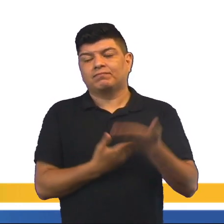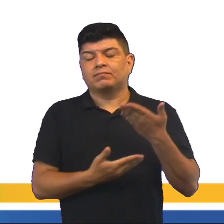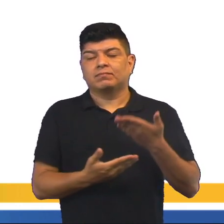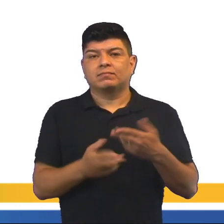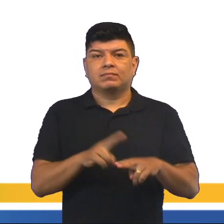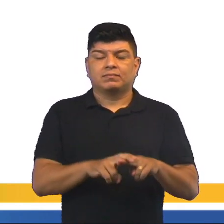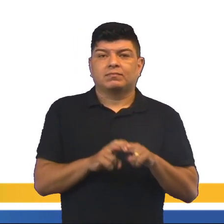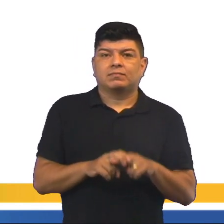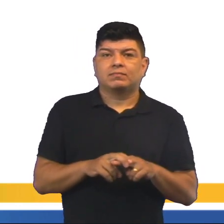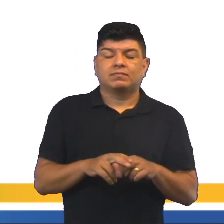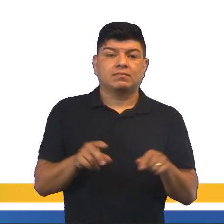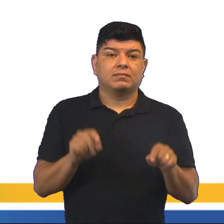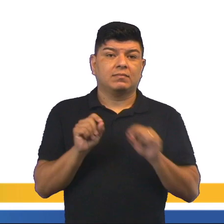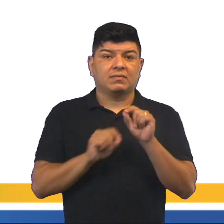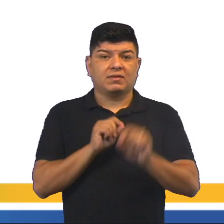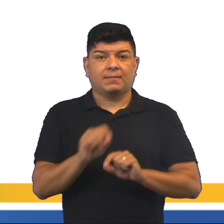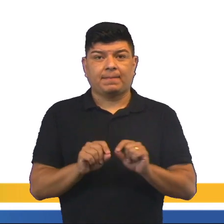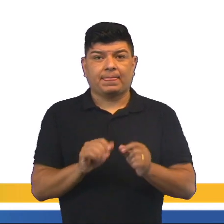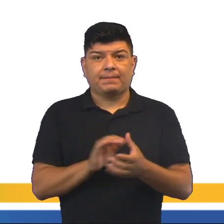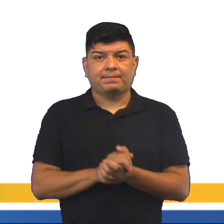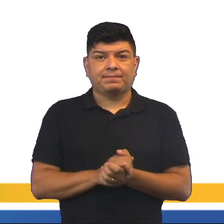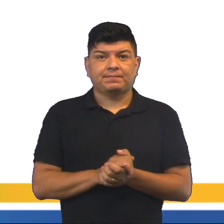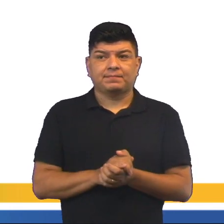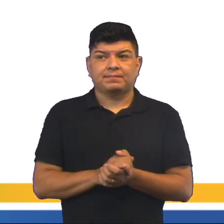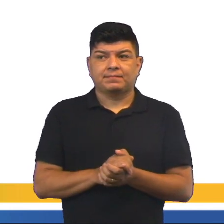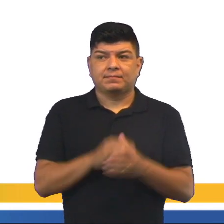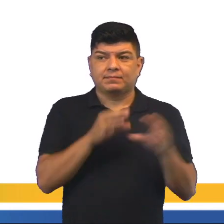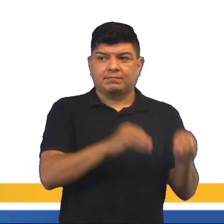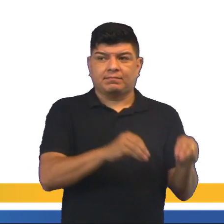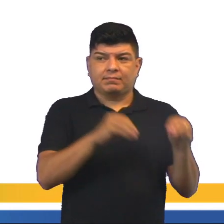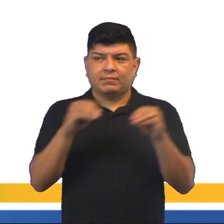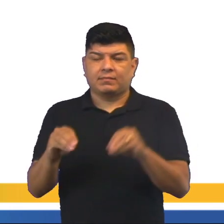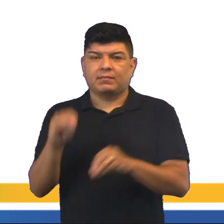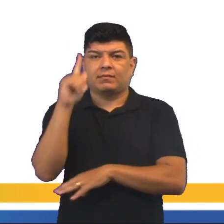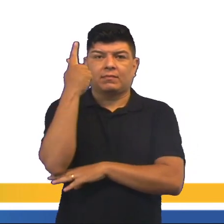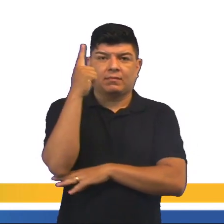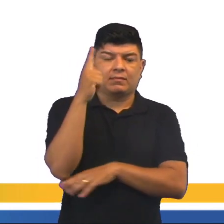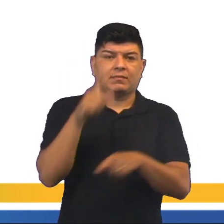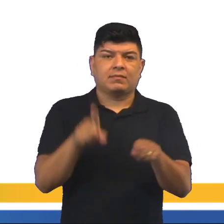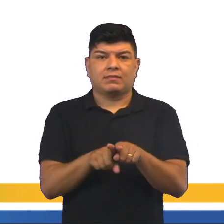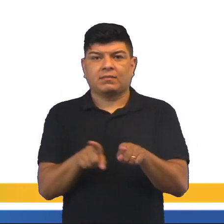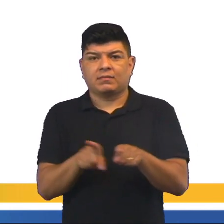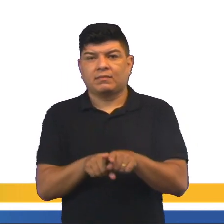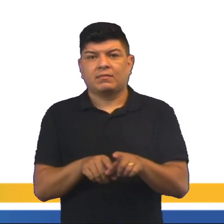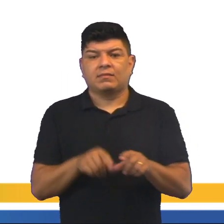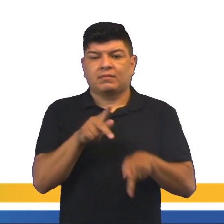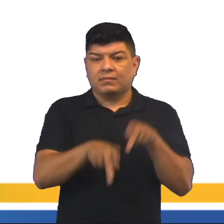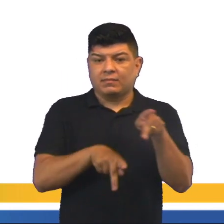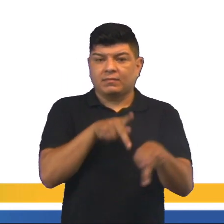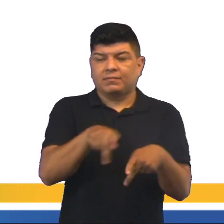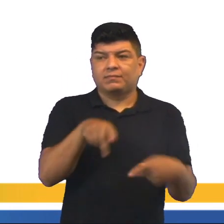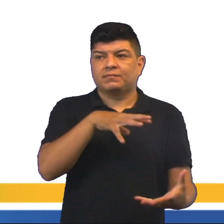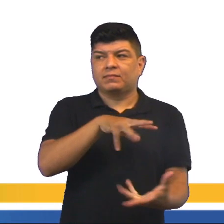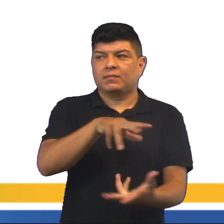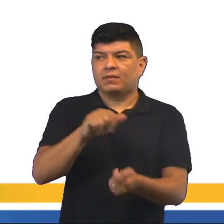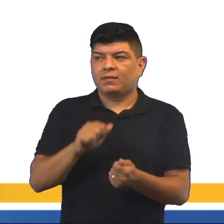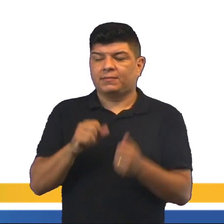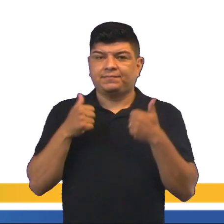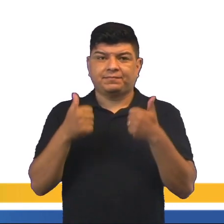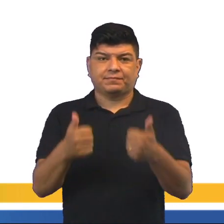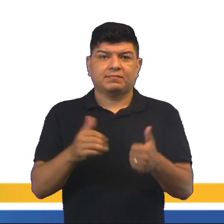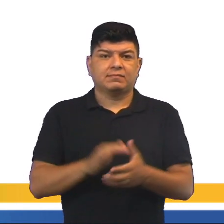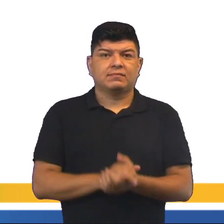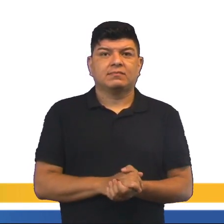Isso é chamado também dessa questão, transição demográfica, sobre essa questão da população mundial, tá